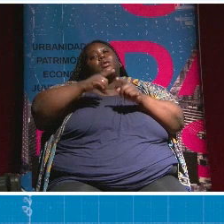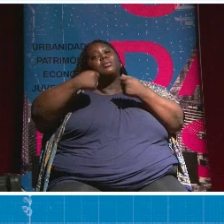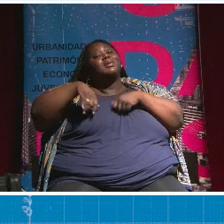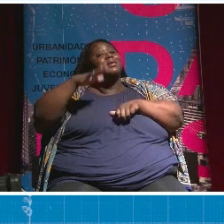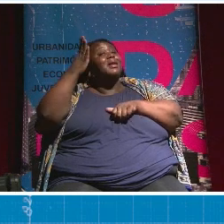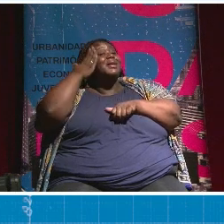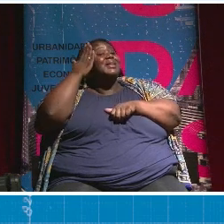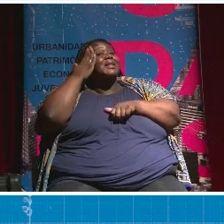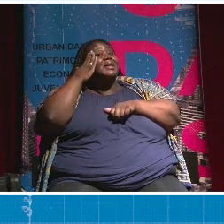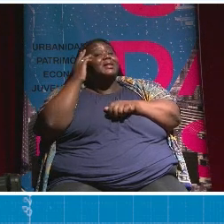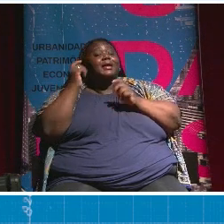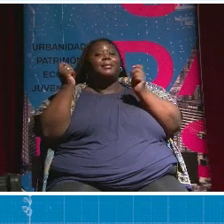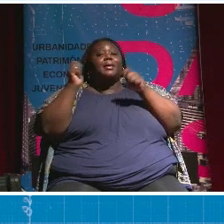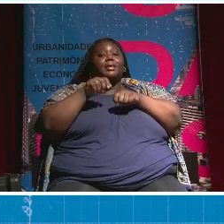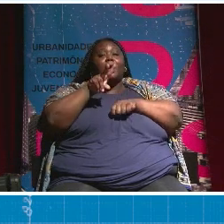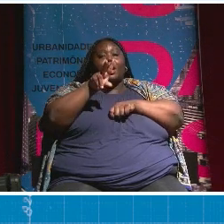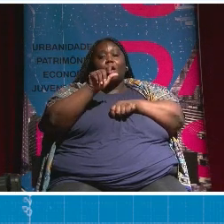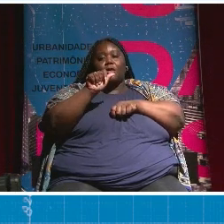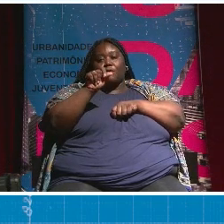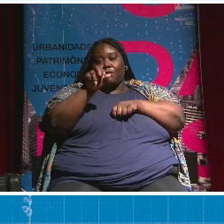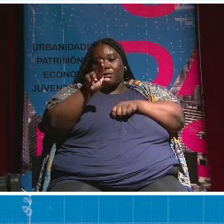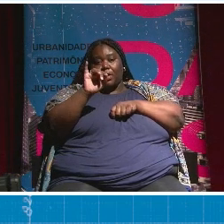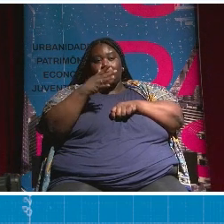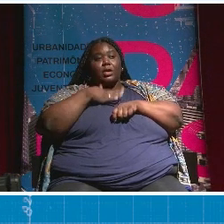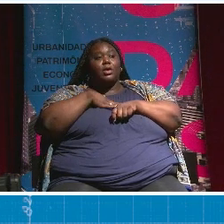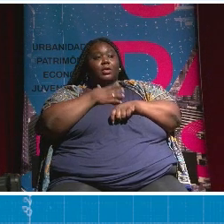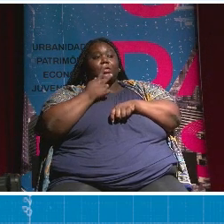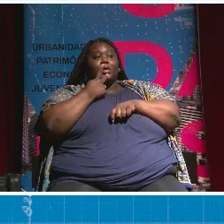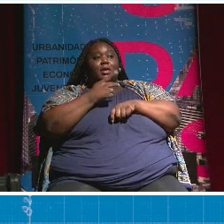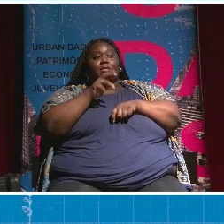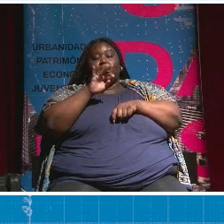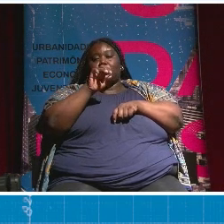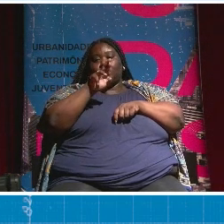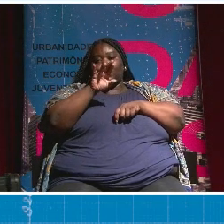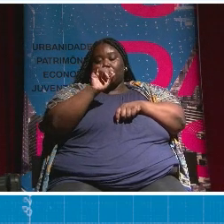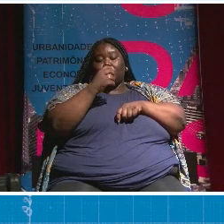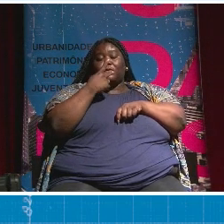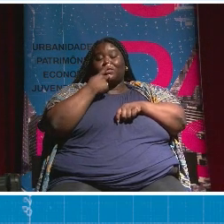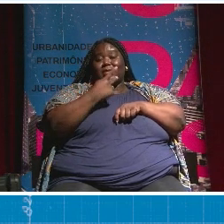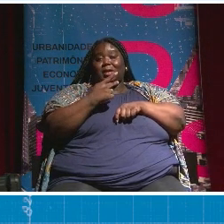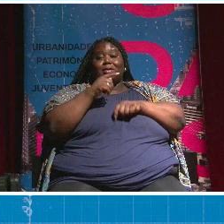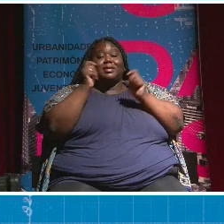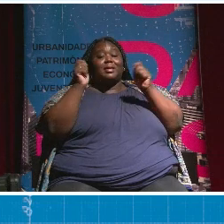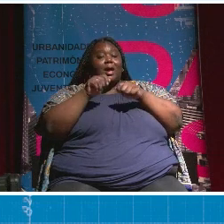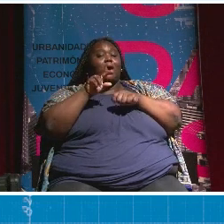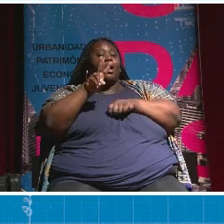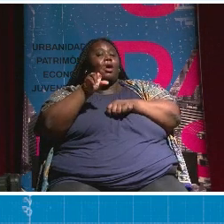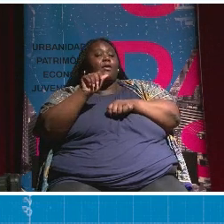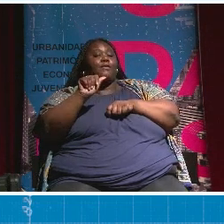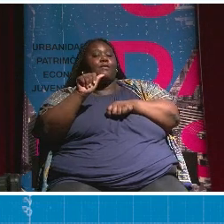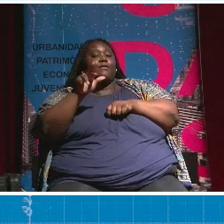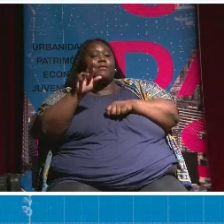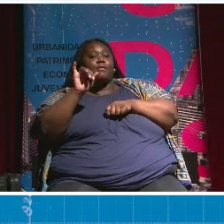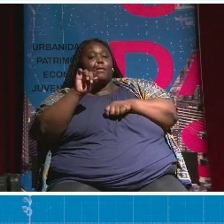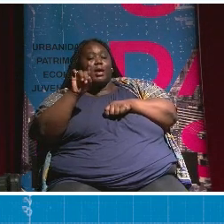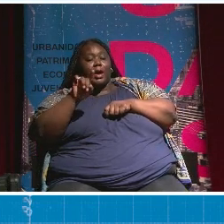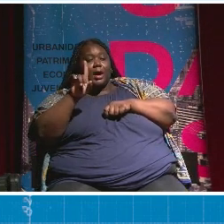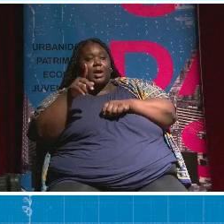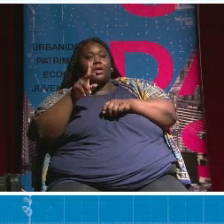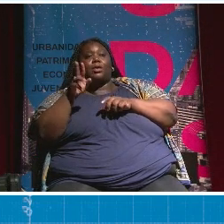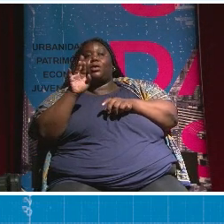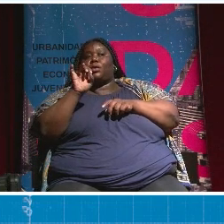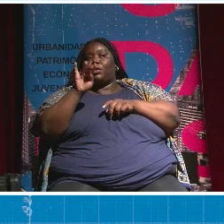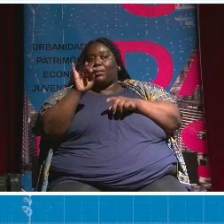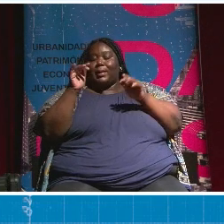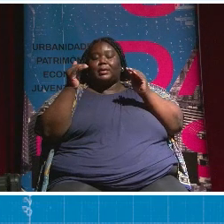compreender para valorizar. Né? Eu gostei da fala do início do Rodrigo, falando dessa valorização, a fala da Roberta vai nesse